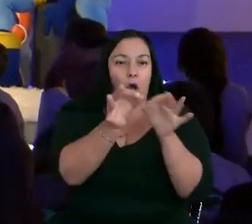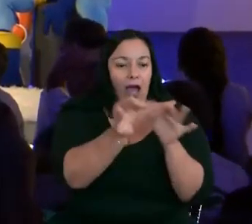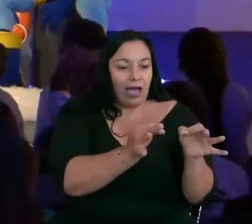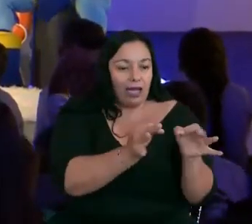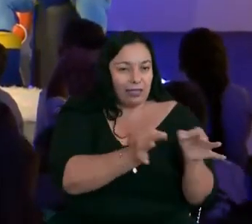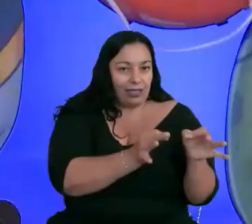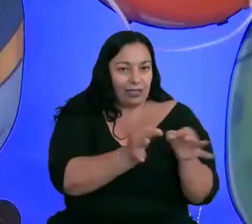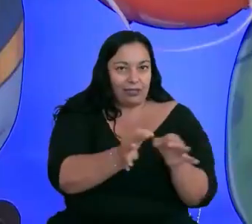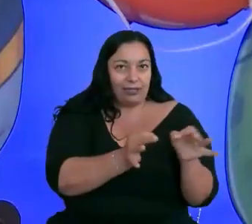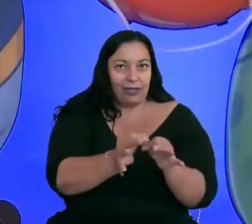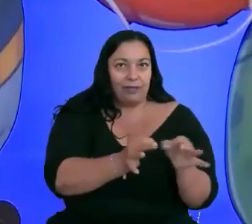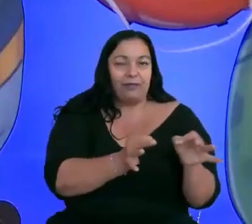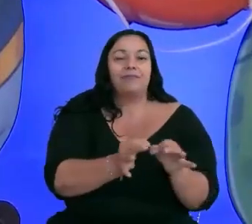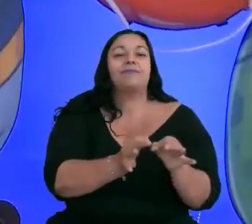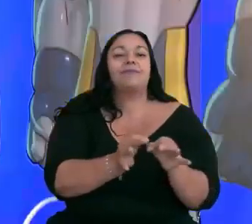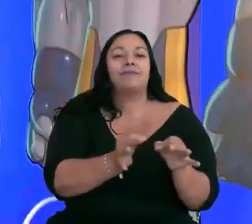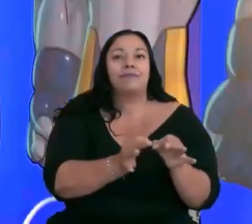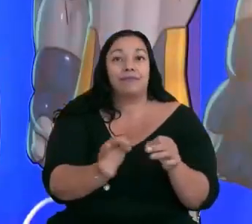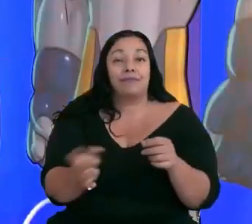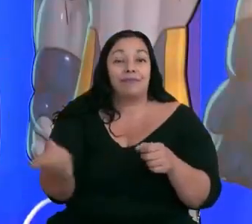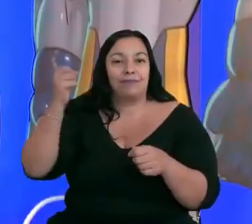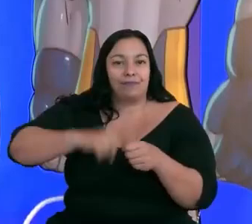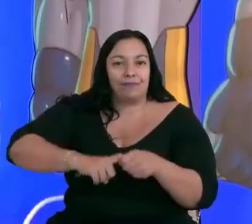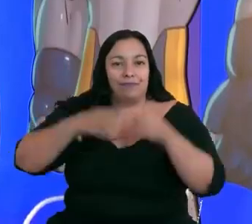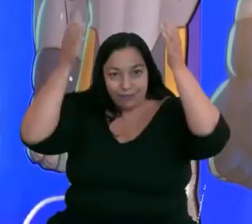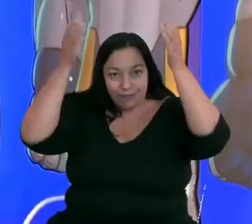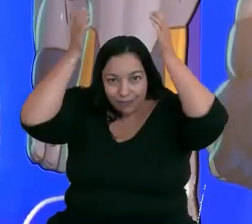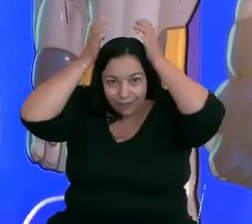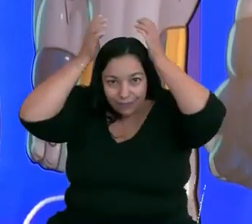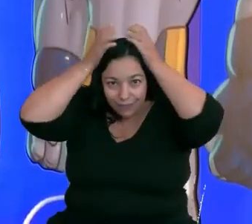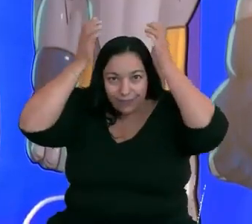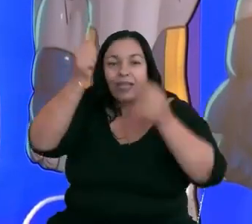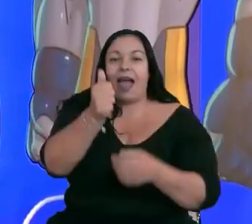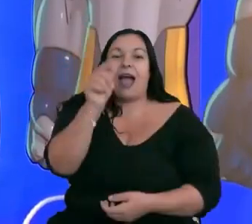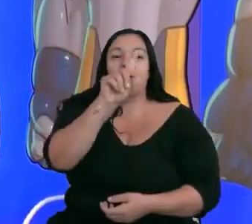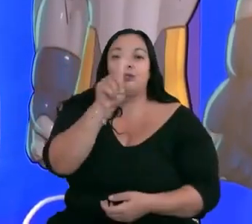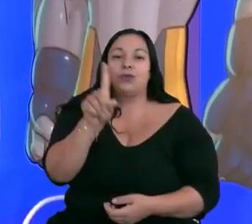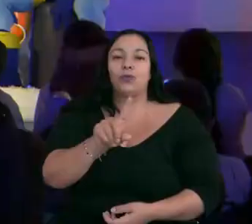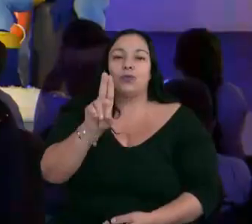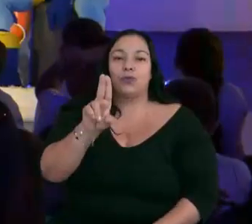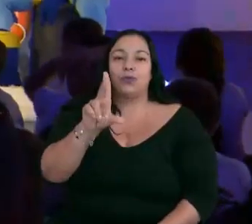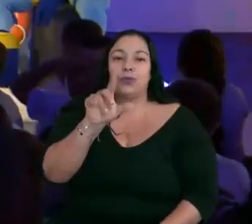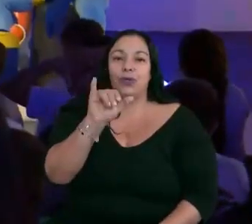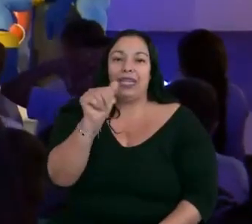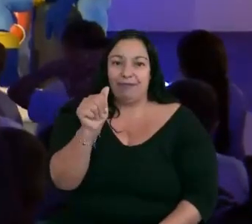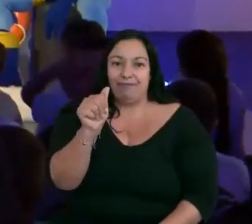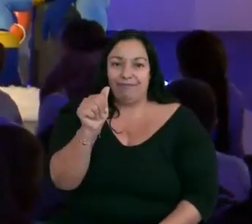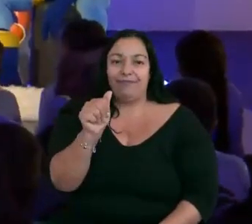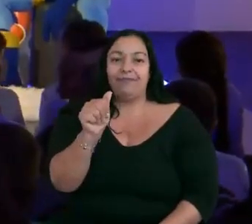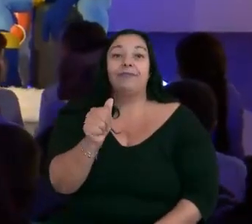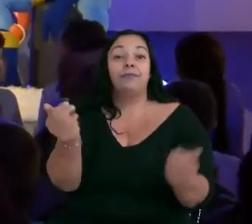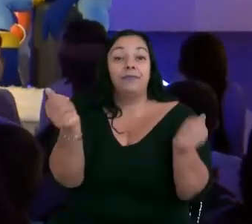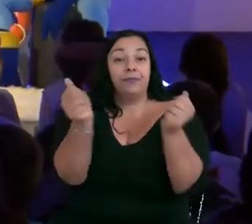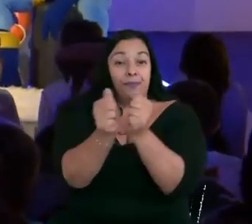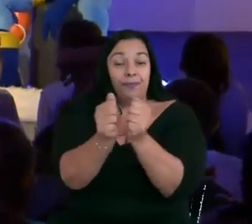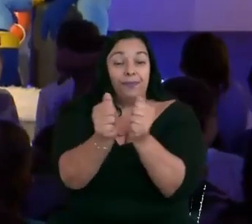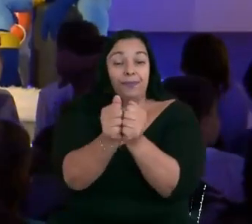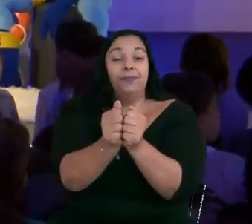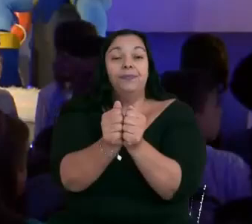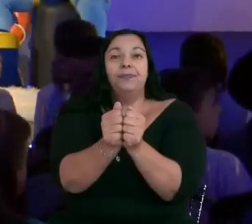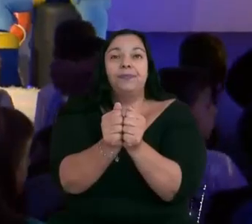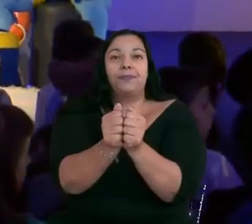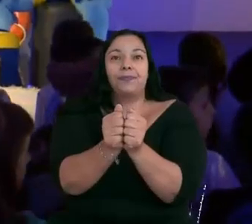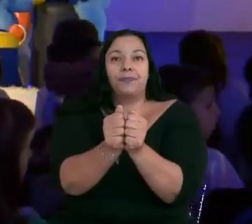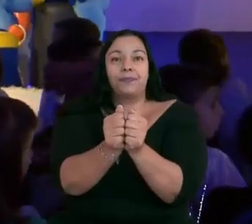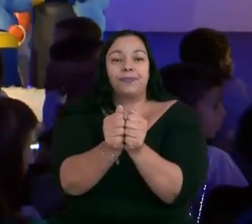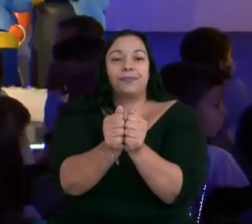retomada de Azulha. Isso mesmo. Então, eles se juntaram e aí, de repente,